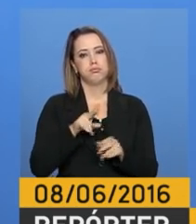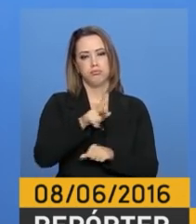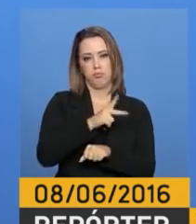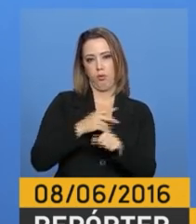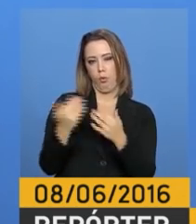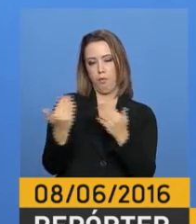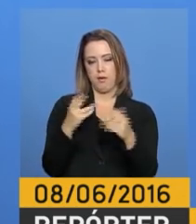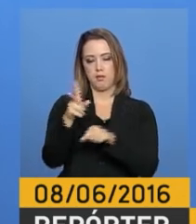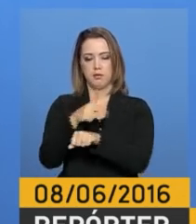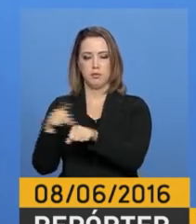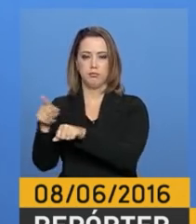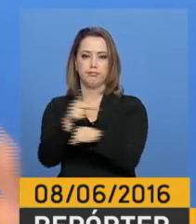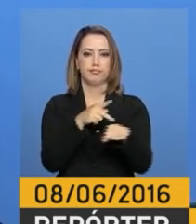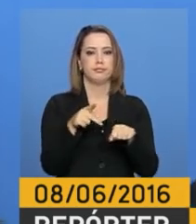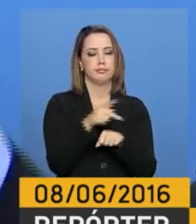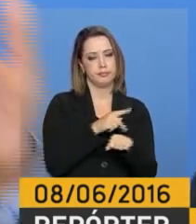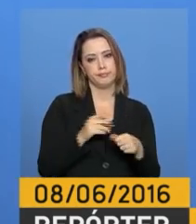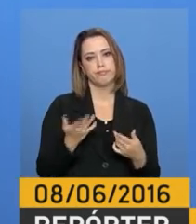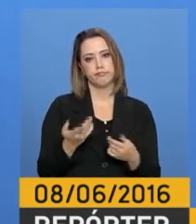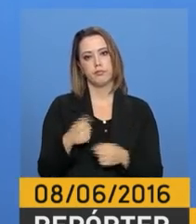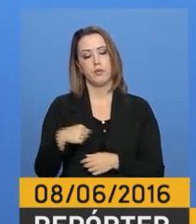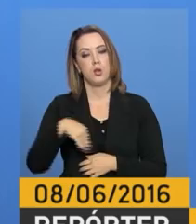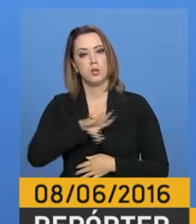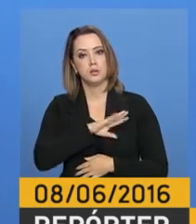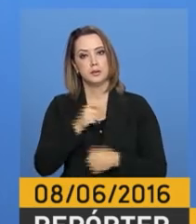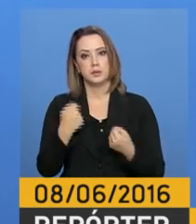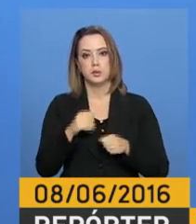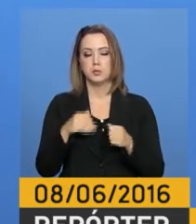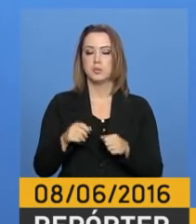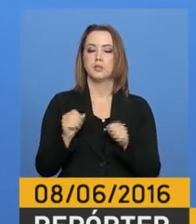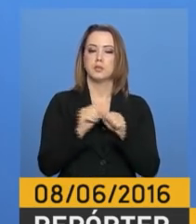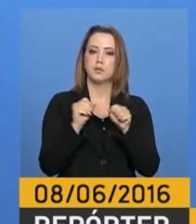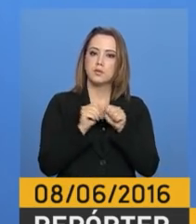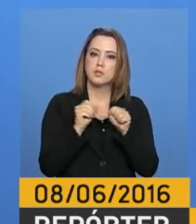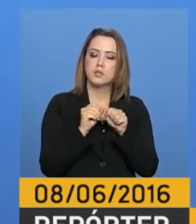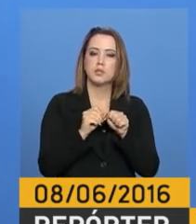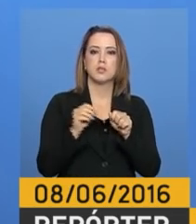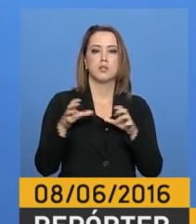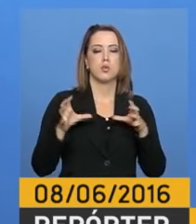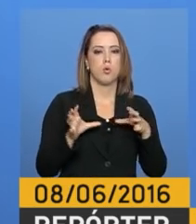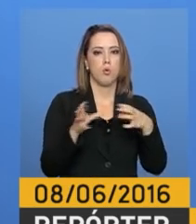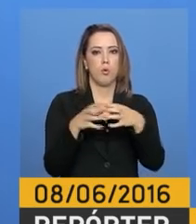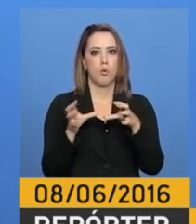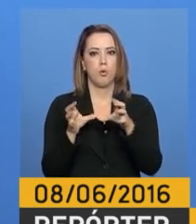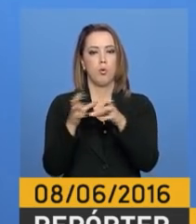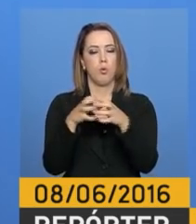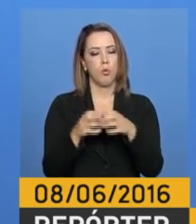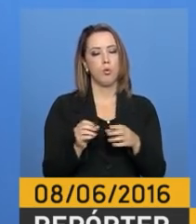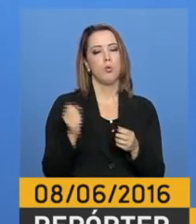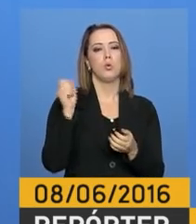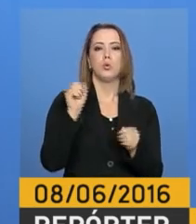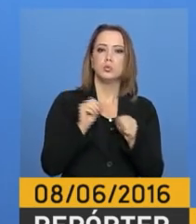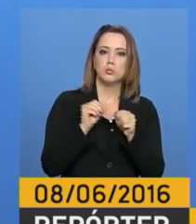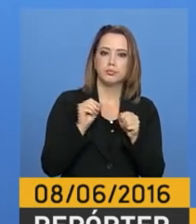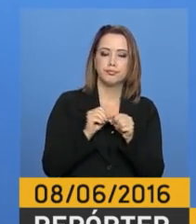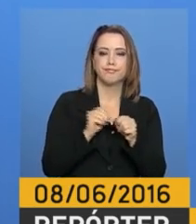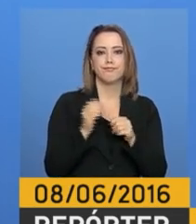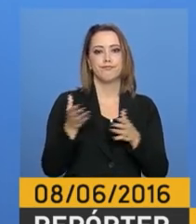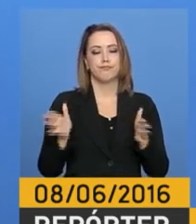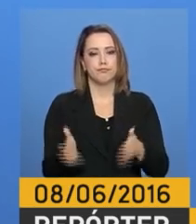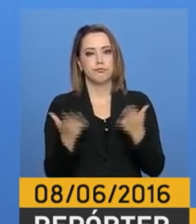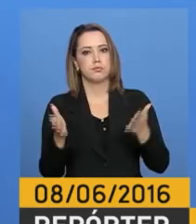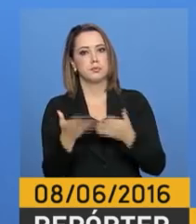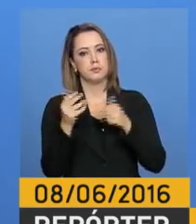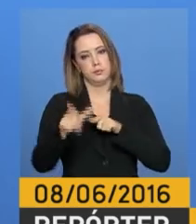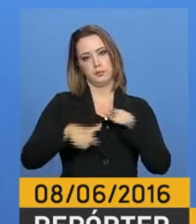a crescer e fazer com que o setor produtivo seja mais competitivo essa desburocratização